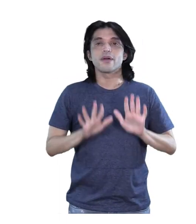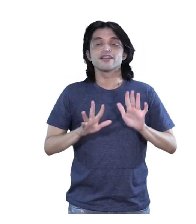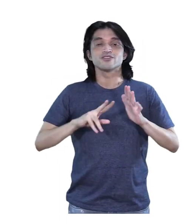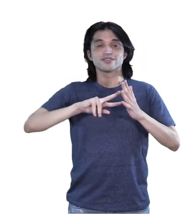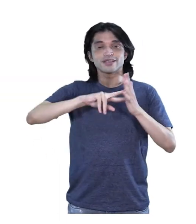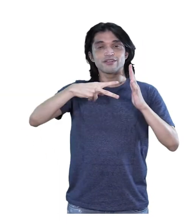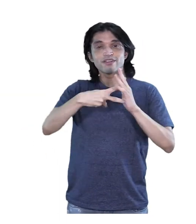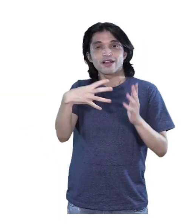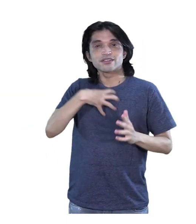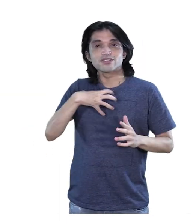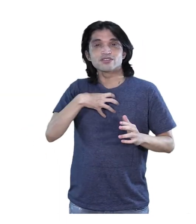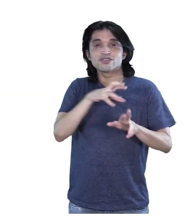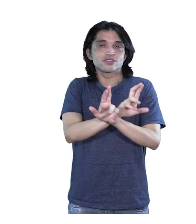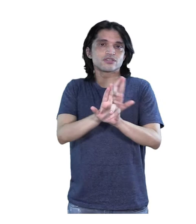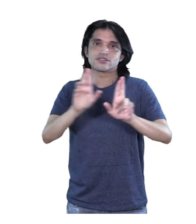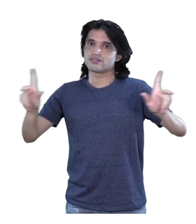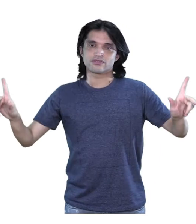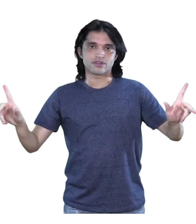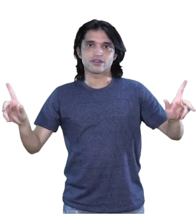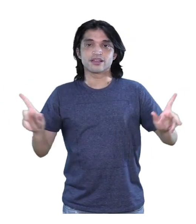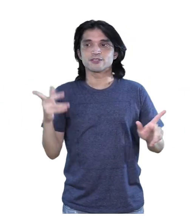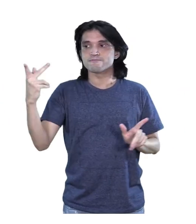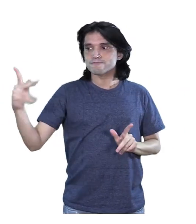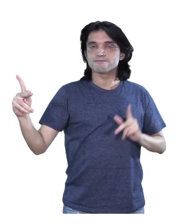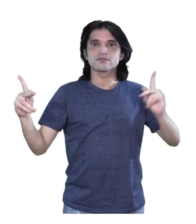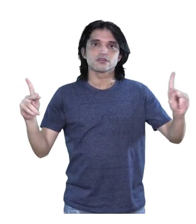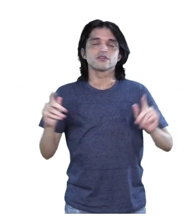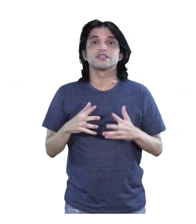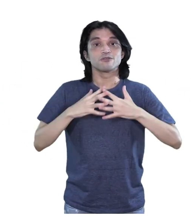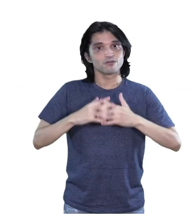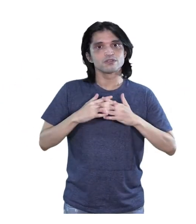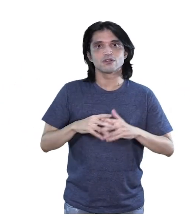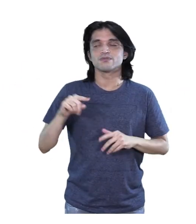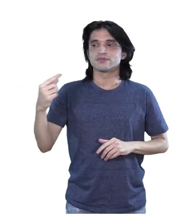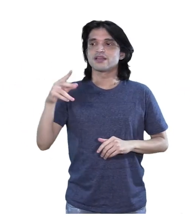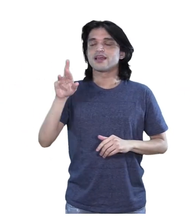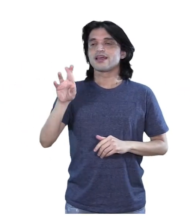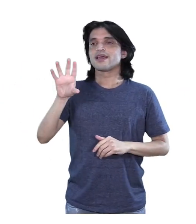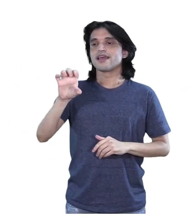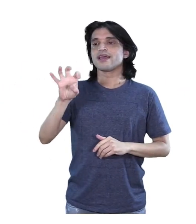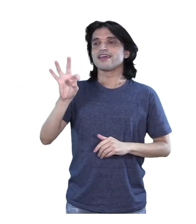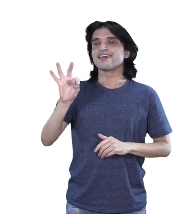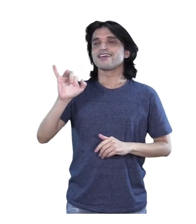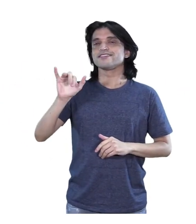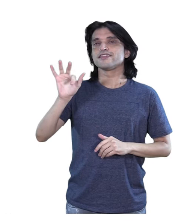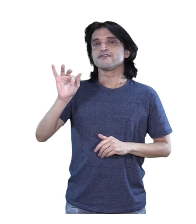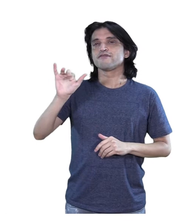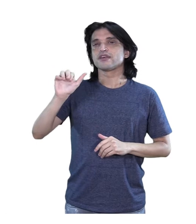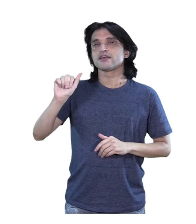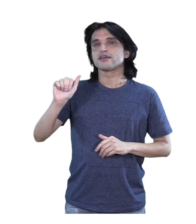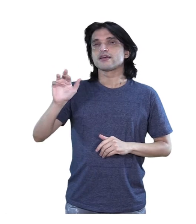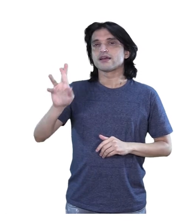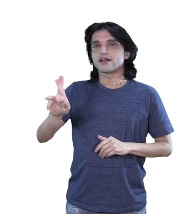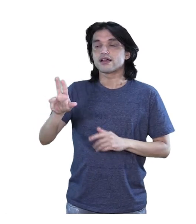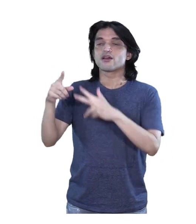confusão, como retificar, consertar, e ratificar, confirmar. O que diferencia uma